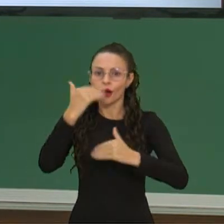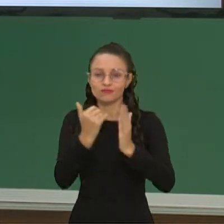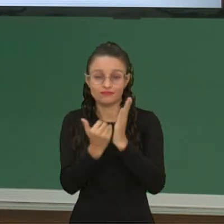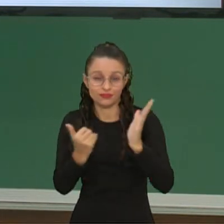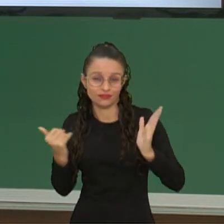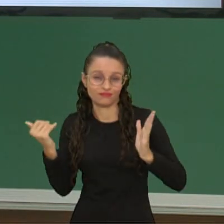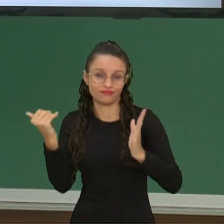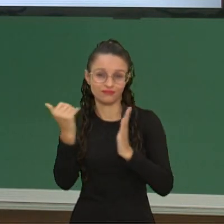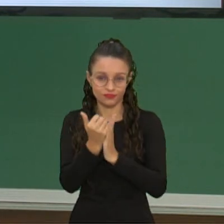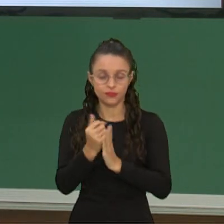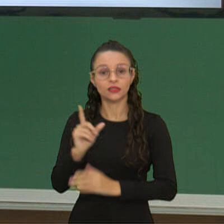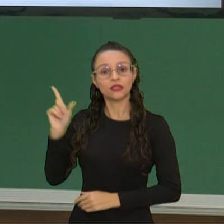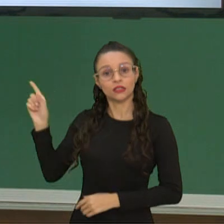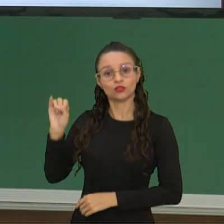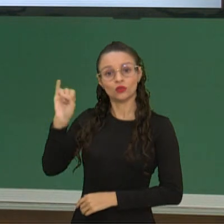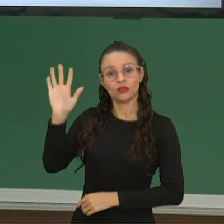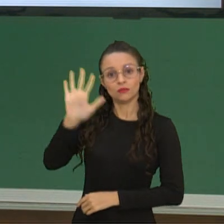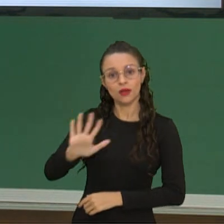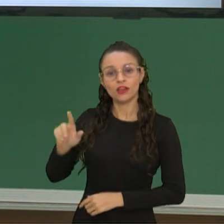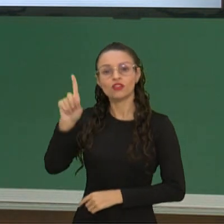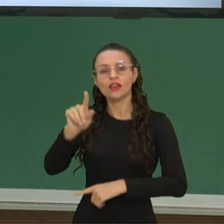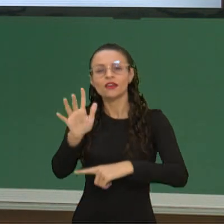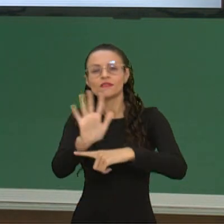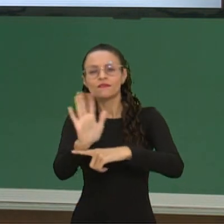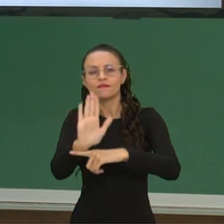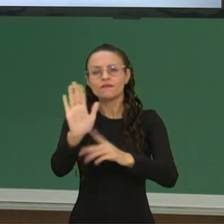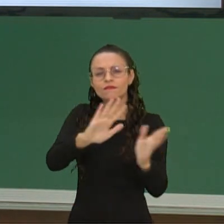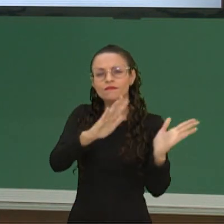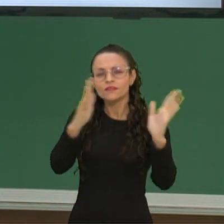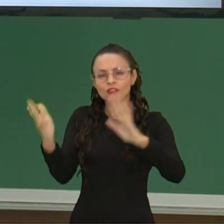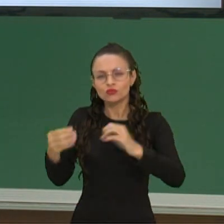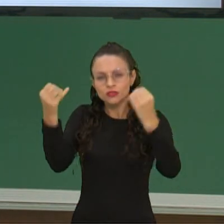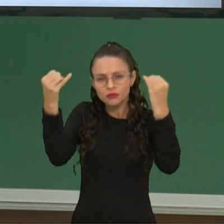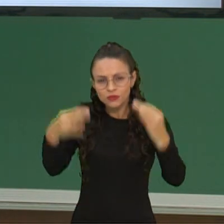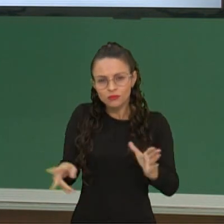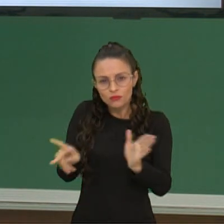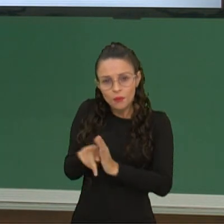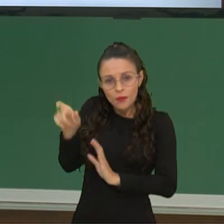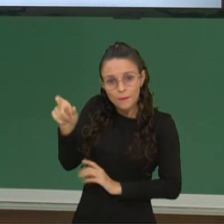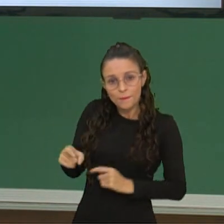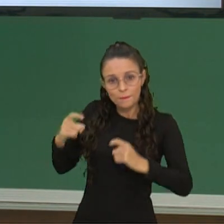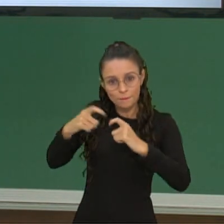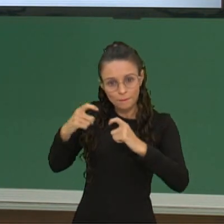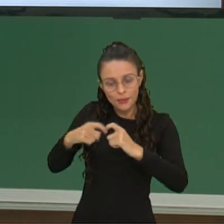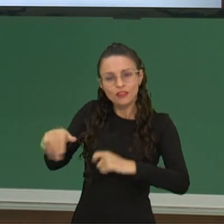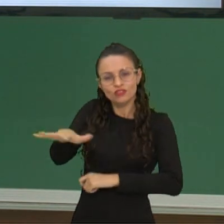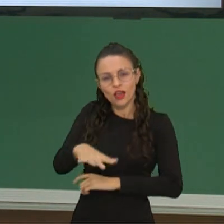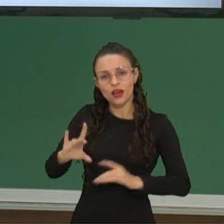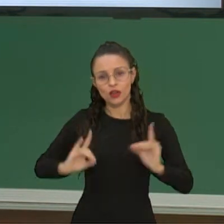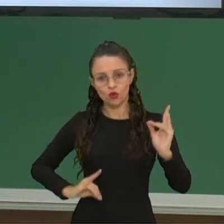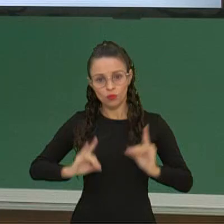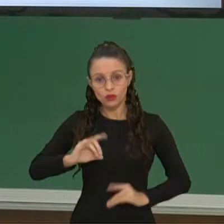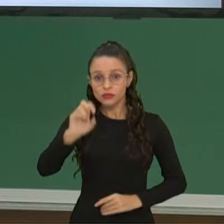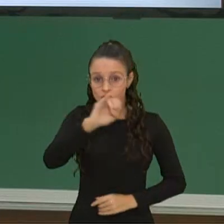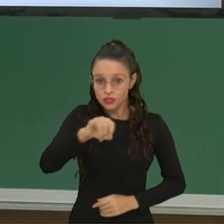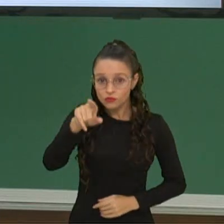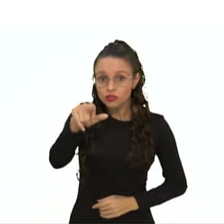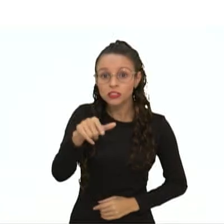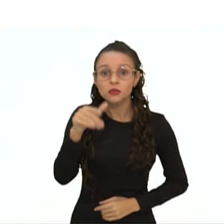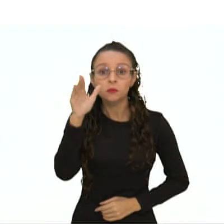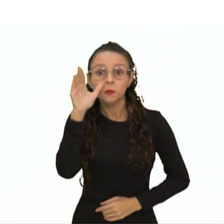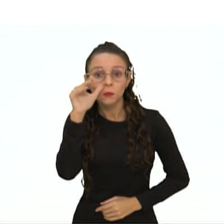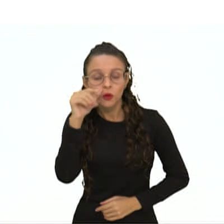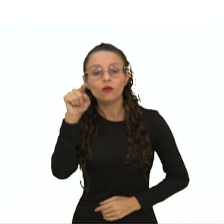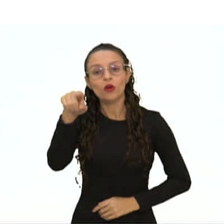então essa é uma imagem de um vídeo explicativo de uma médica da área dos hormônios se você quiser saber mais